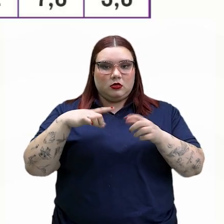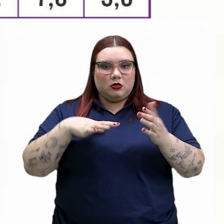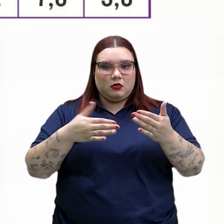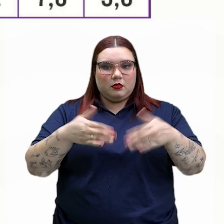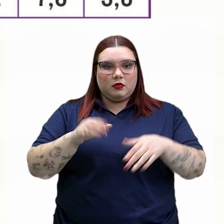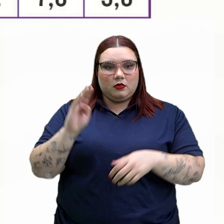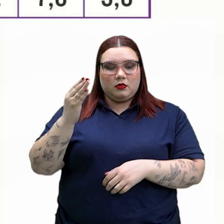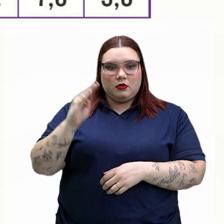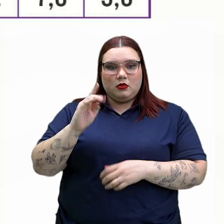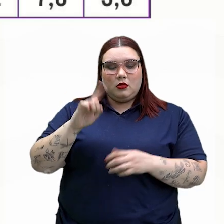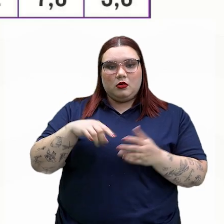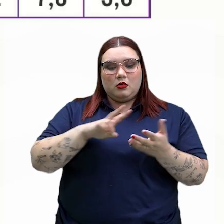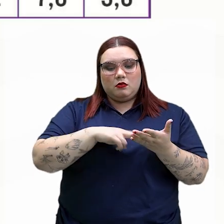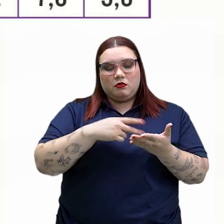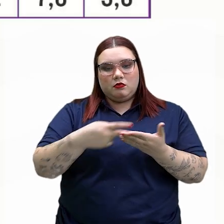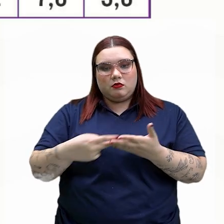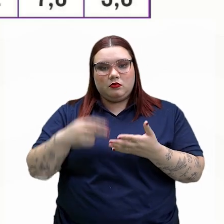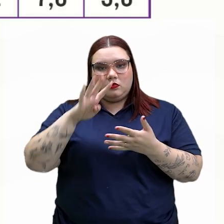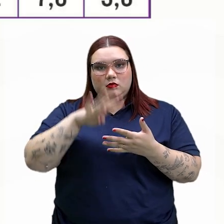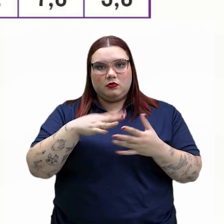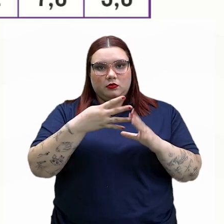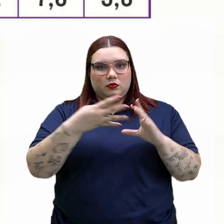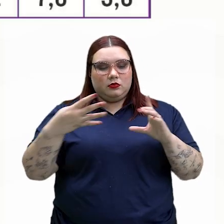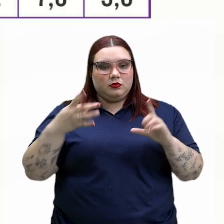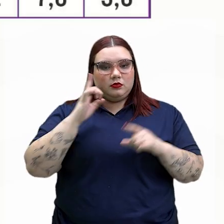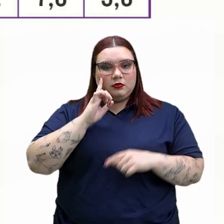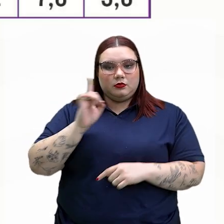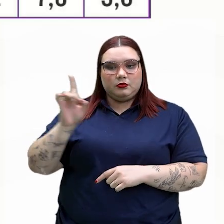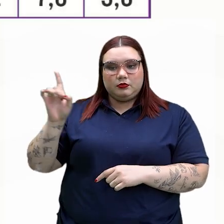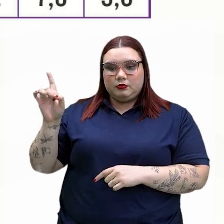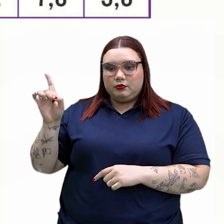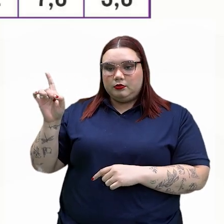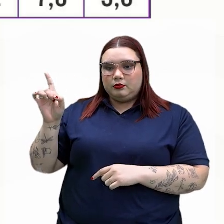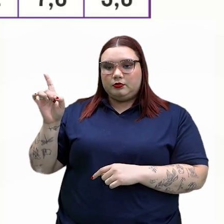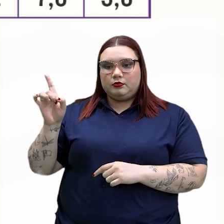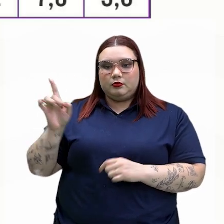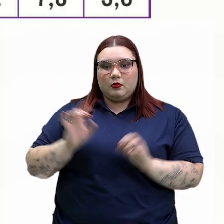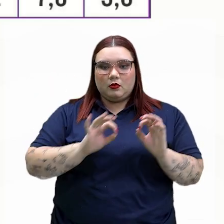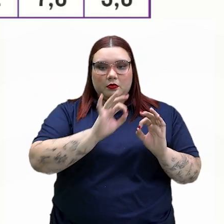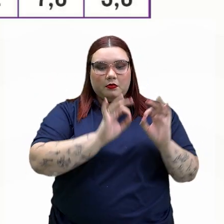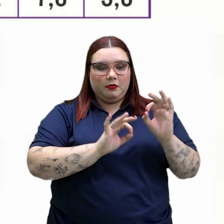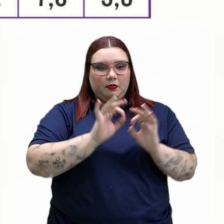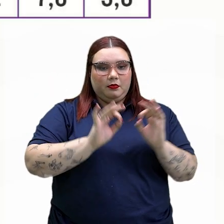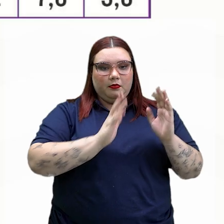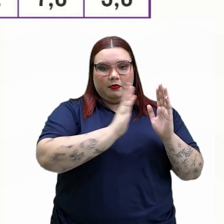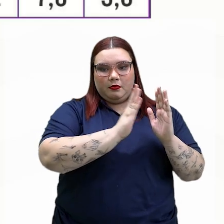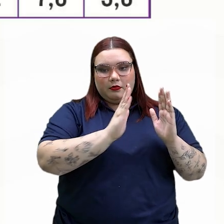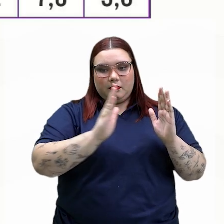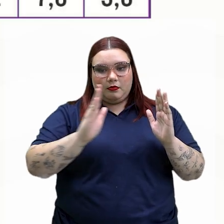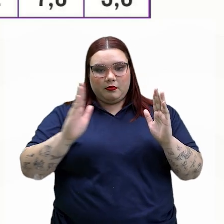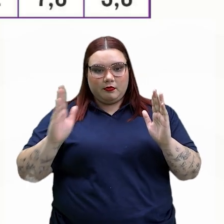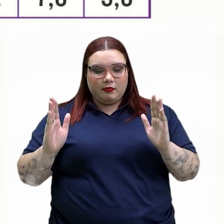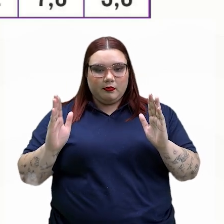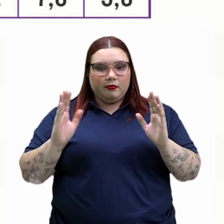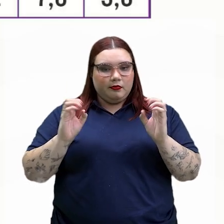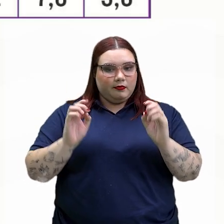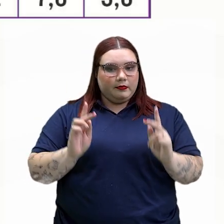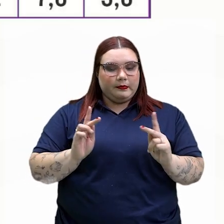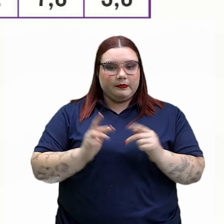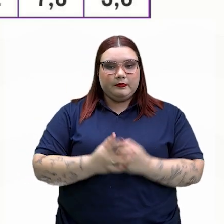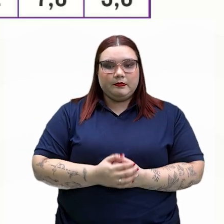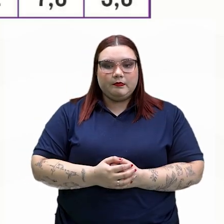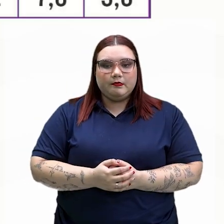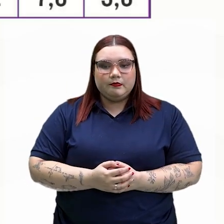em uma prova de biologia foram transcritas na tabela. Então, aqui ele organizou nessa tabela a nota de 10